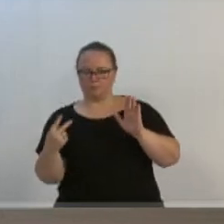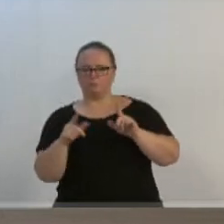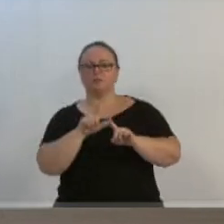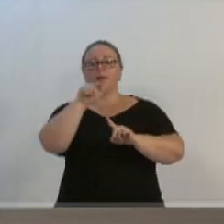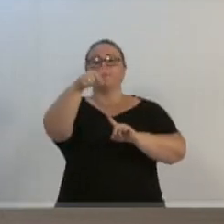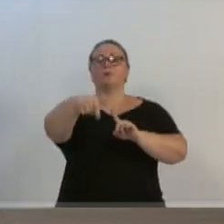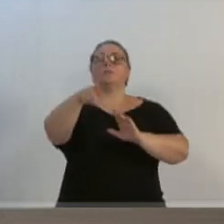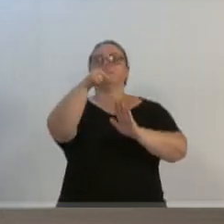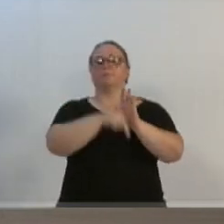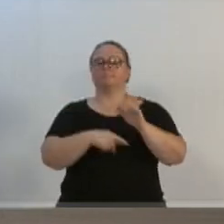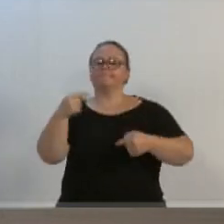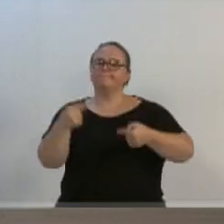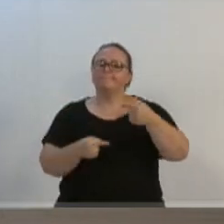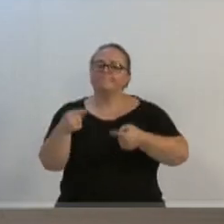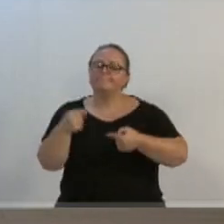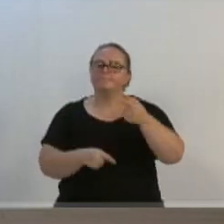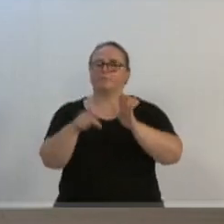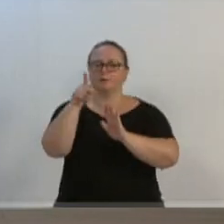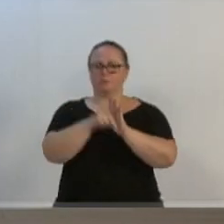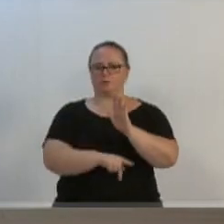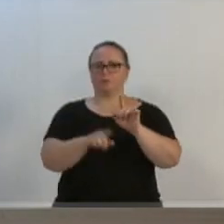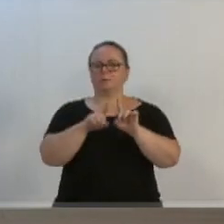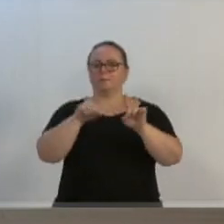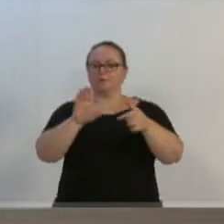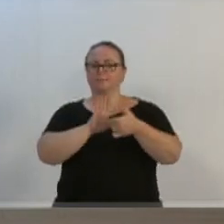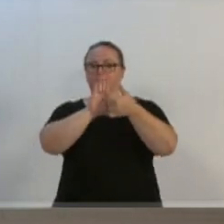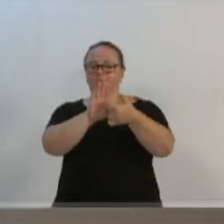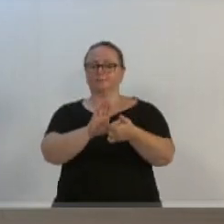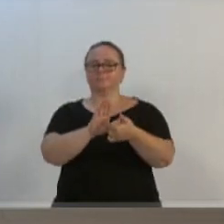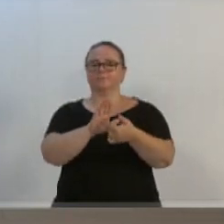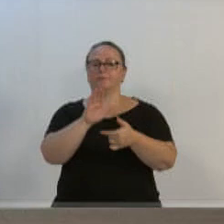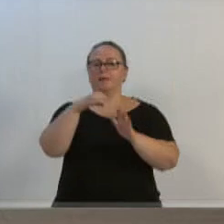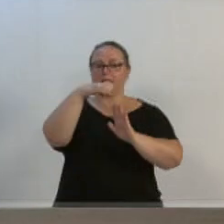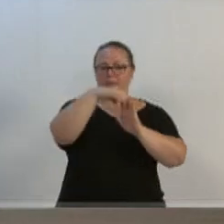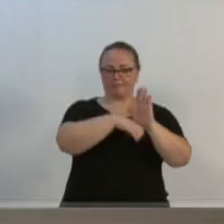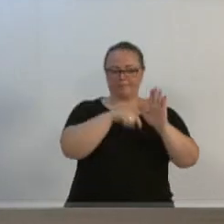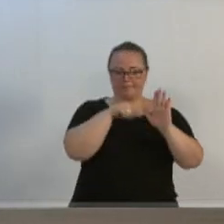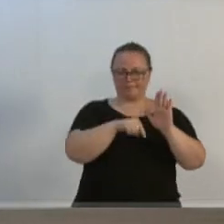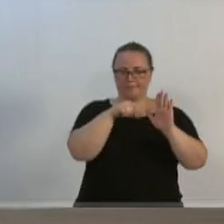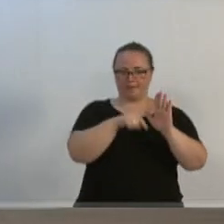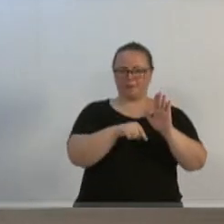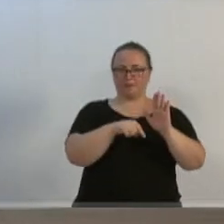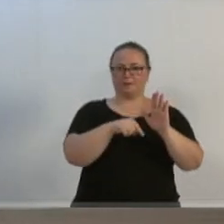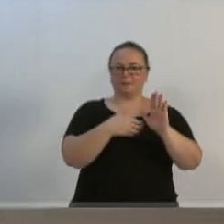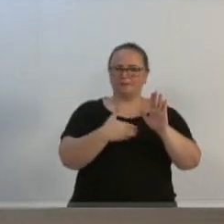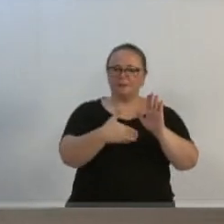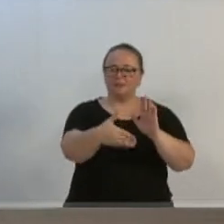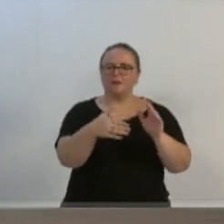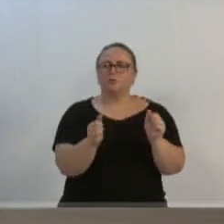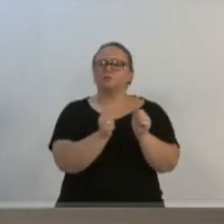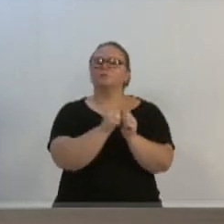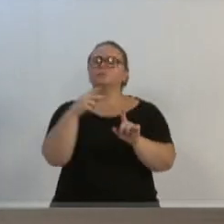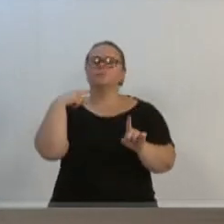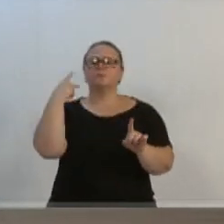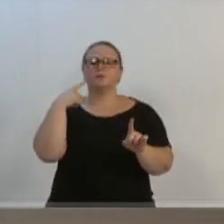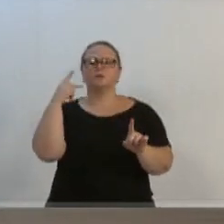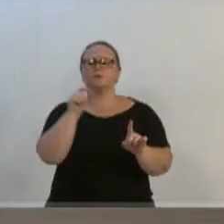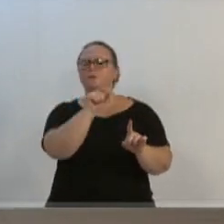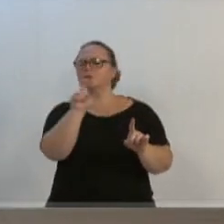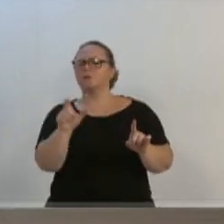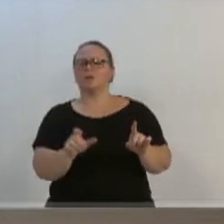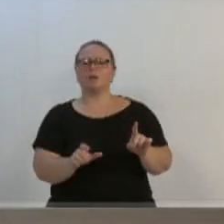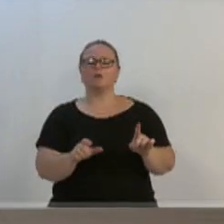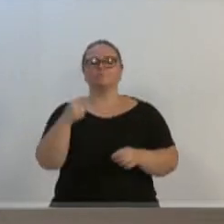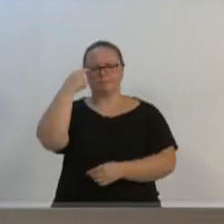para discutir a questão do projeto. Mas só destacar que as emendas foram apresentadas, essa, inclusive, foi qual vereador que apresentou essa emenda? Foi o vereador Ito,